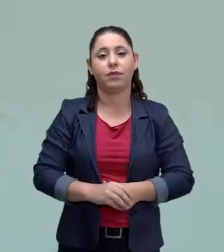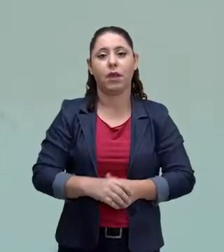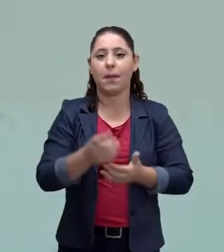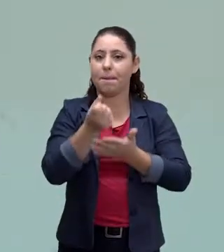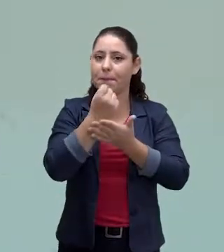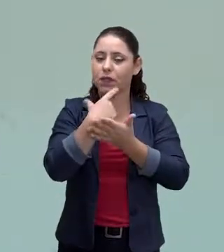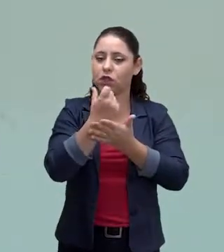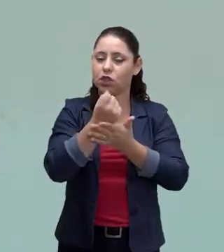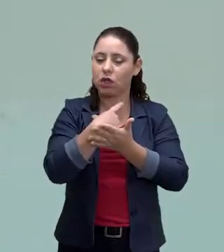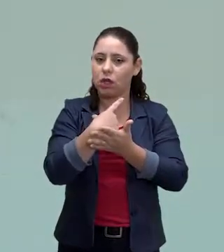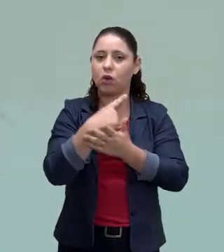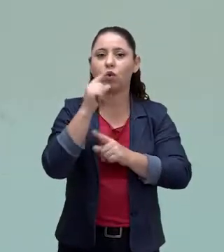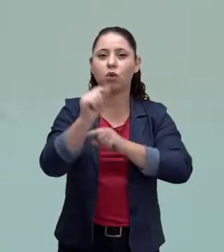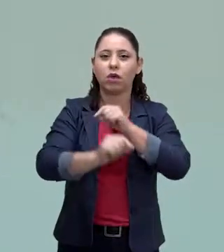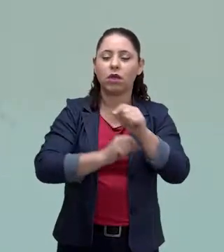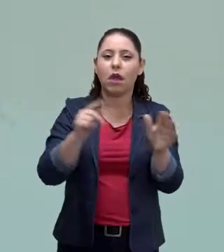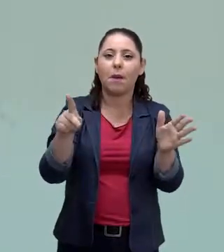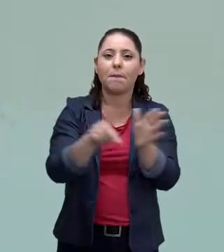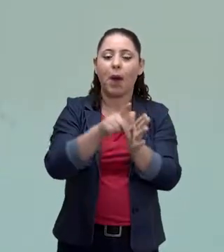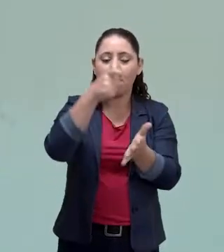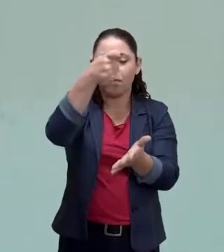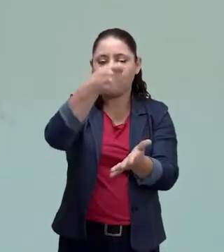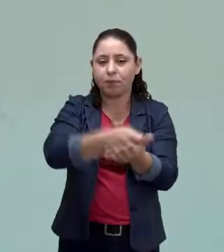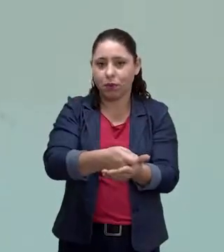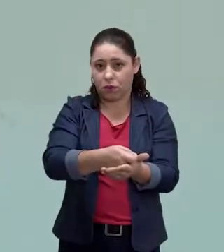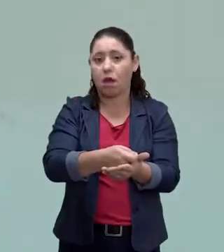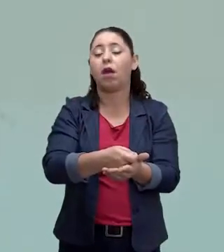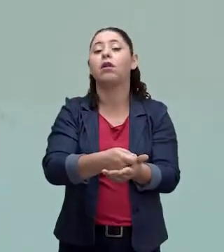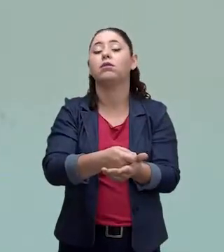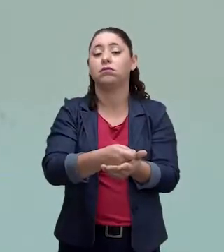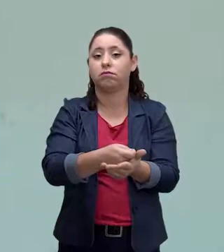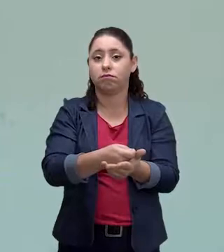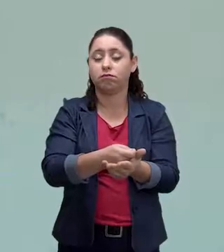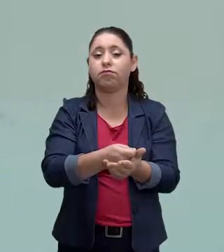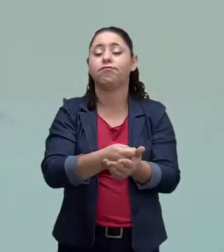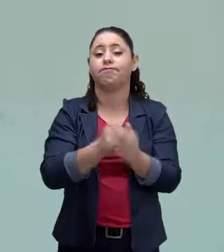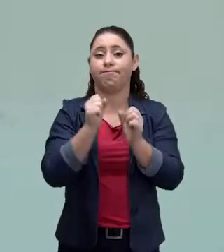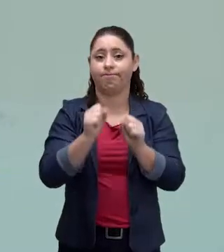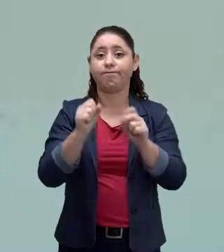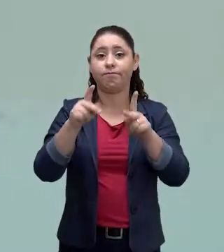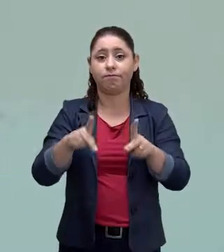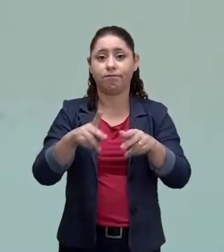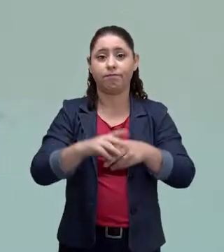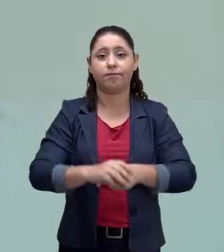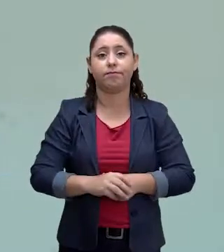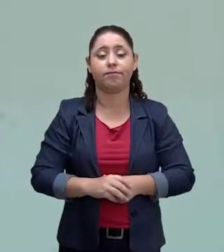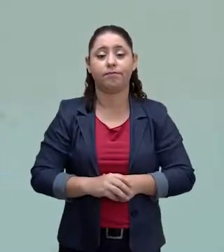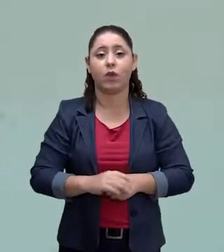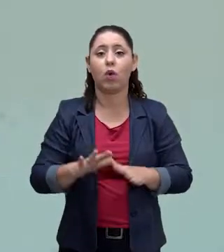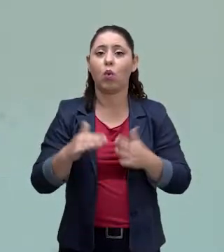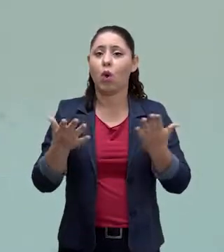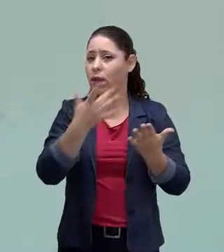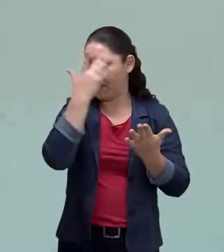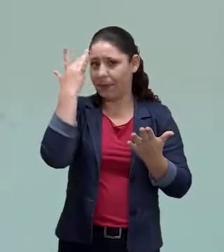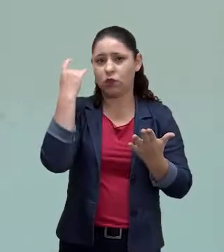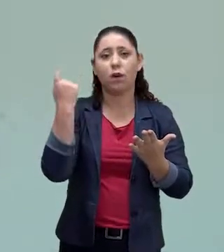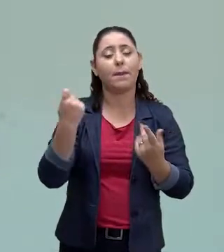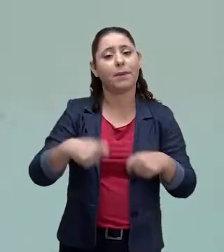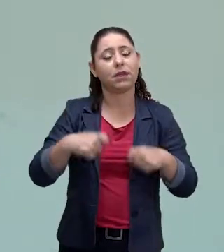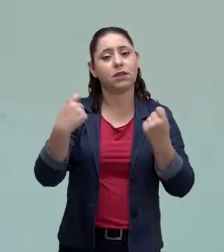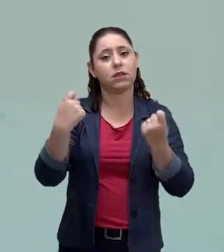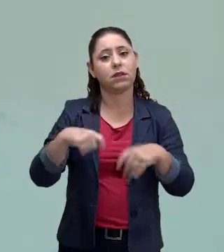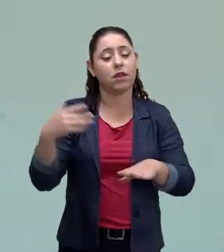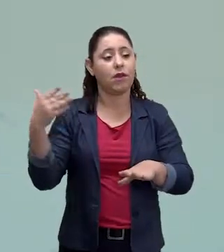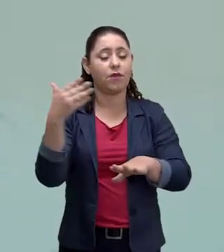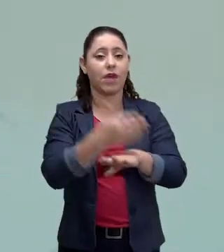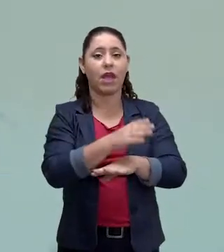Os medicamentos padronizados, que são de obrigação de dispensação do poder público, quando a pessoa precisa,